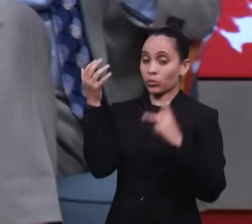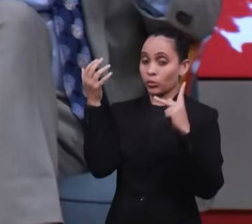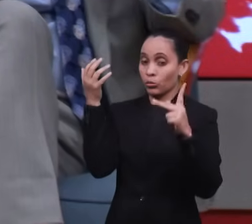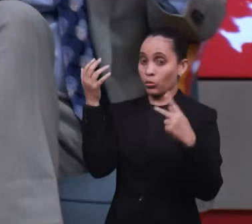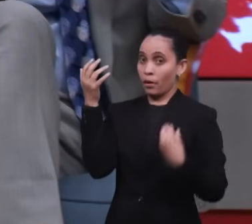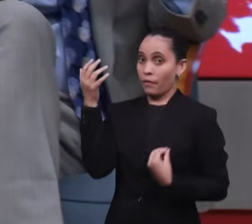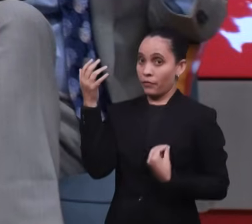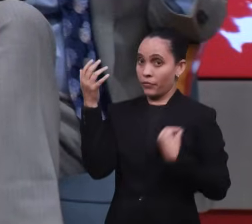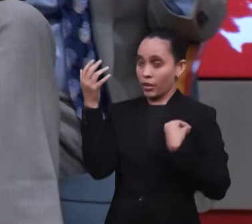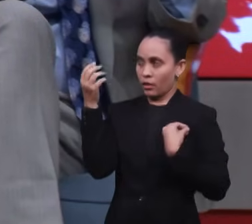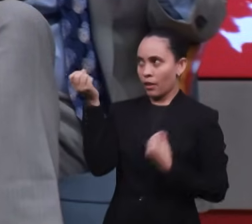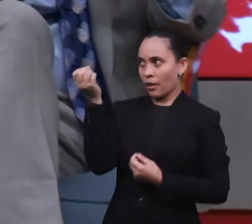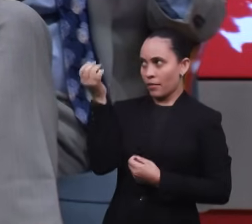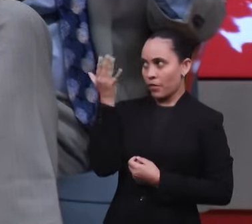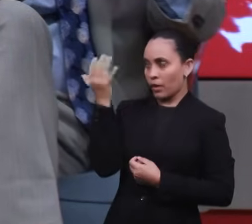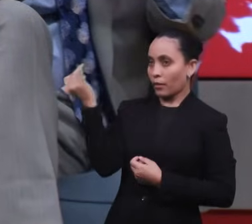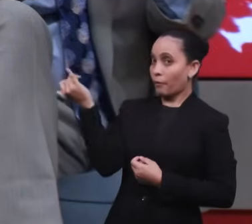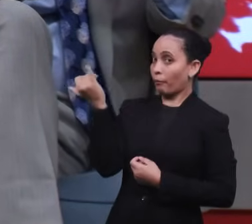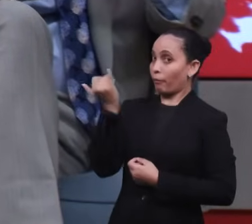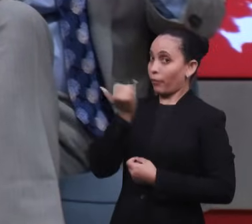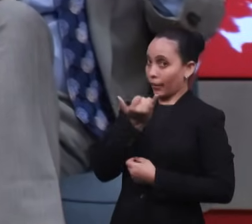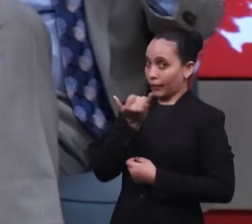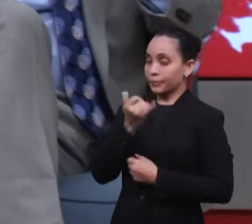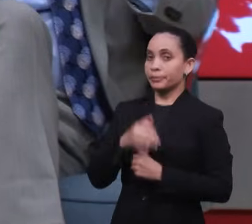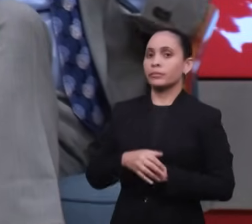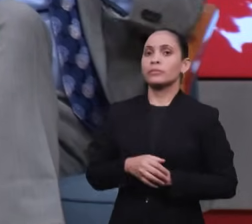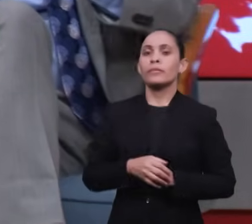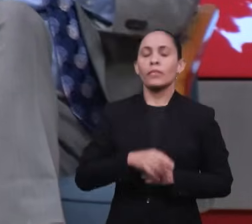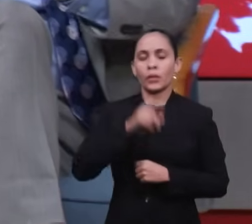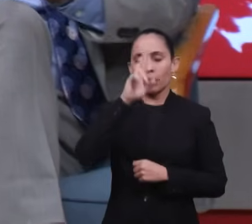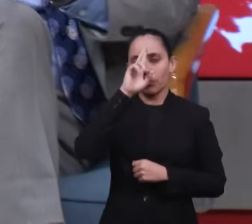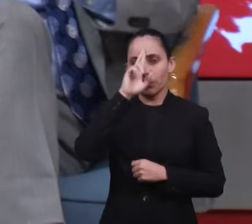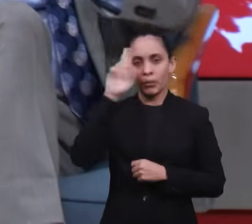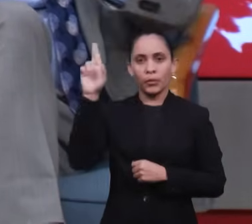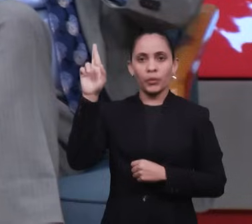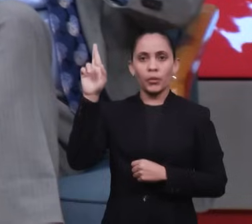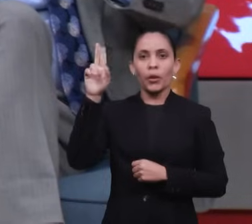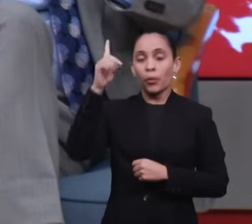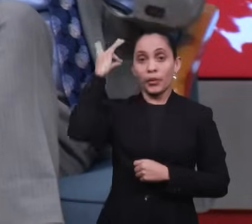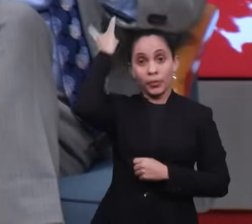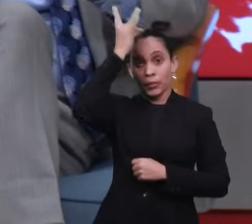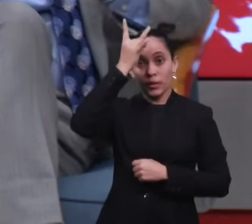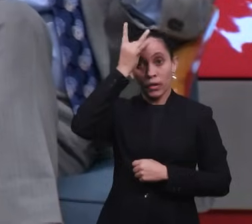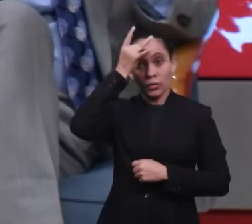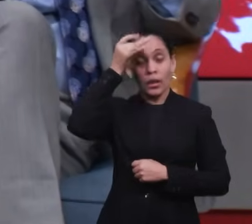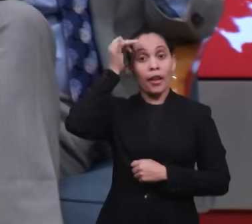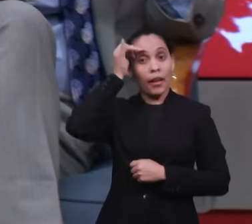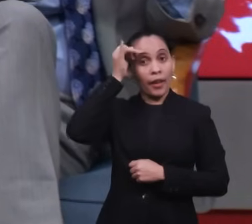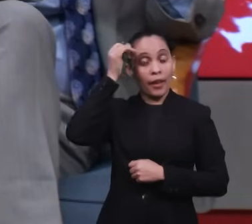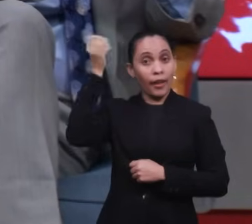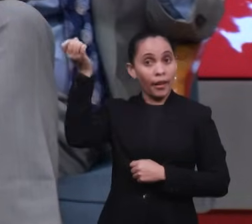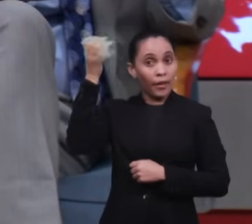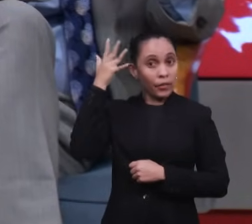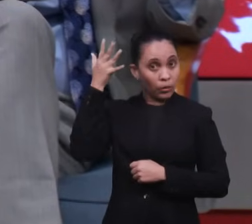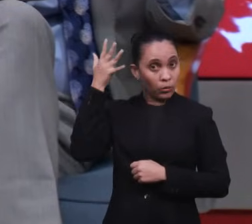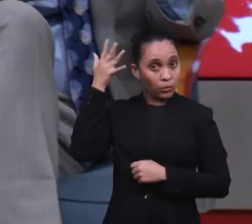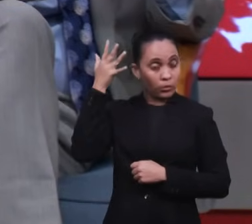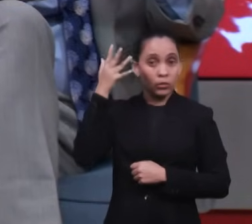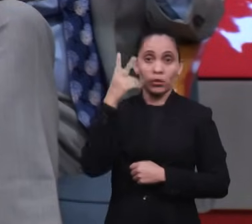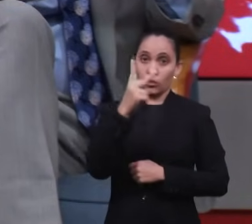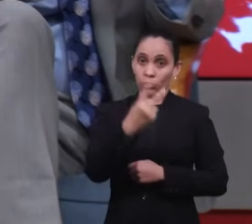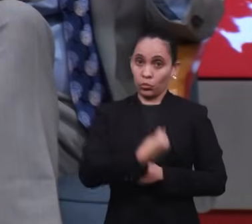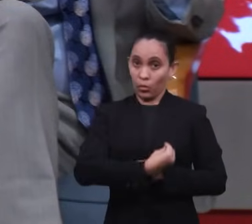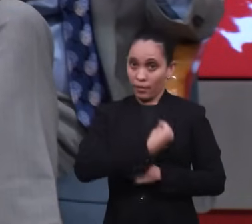revela sobre você. Então, o Espírito Santo mostrou alguma coisa a seu